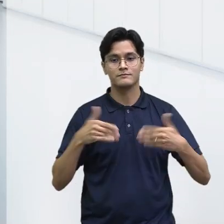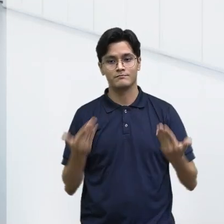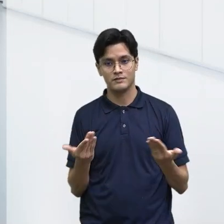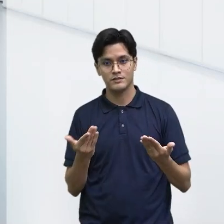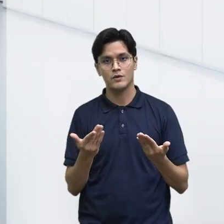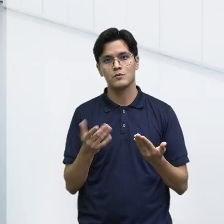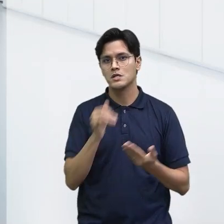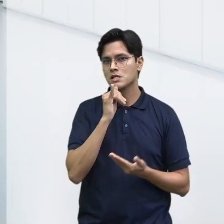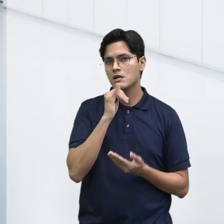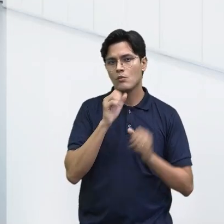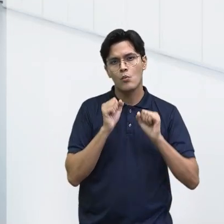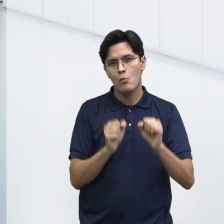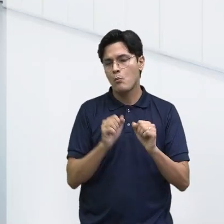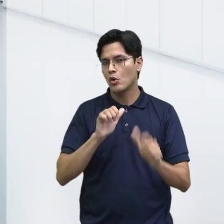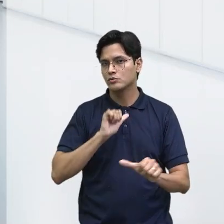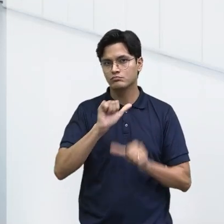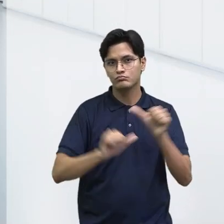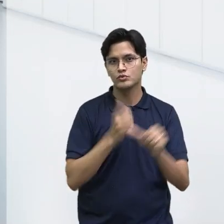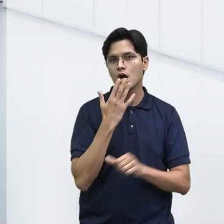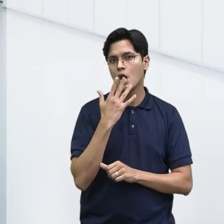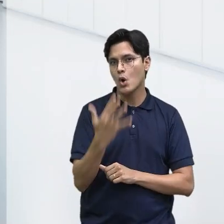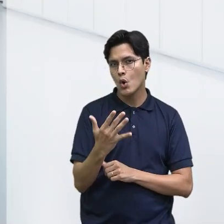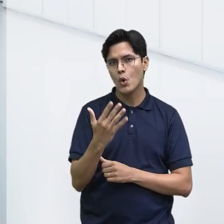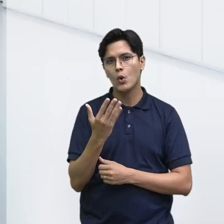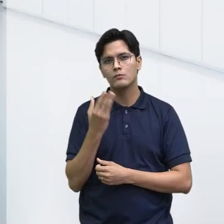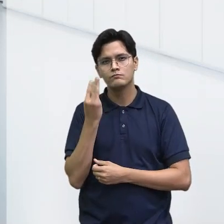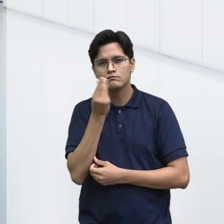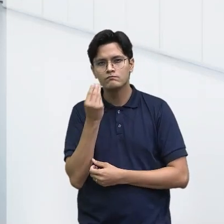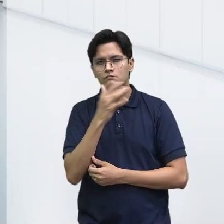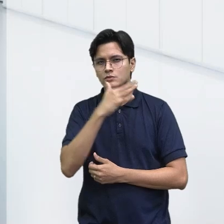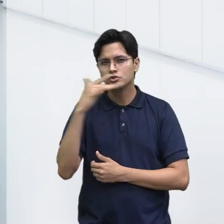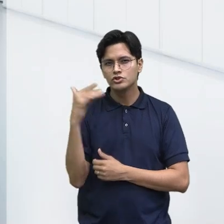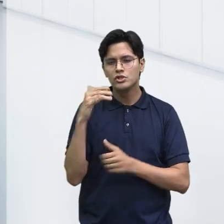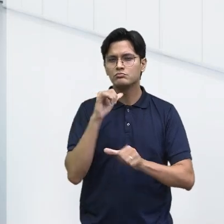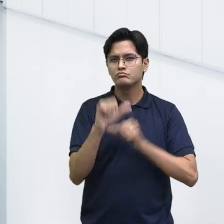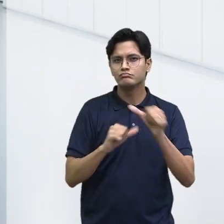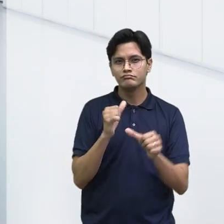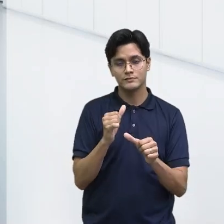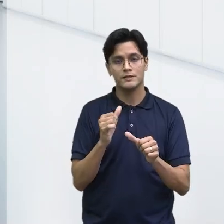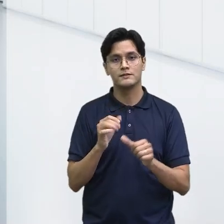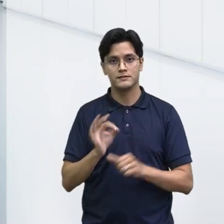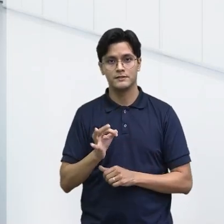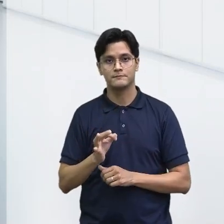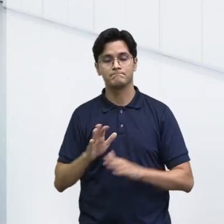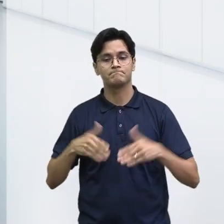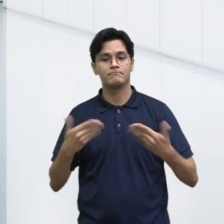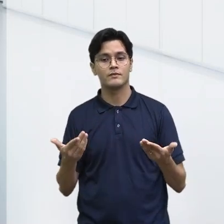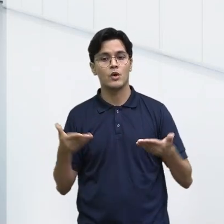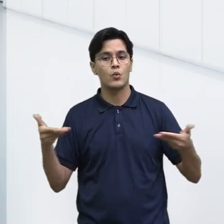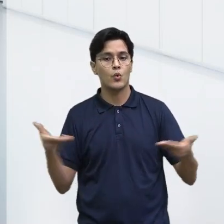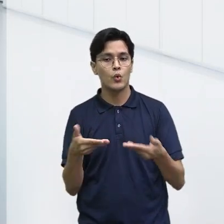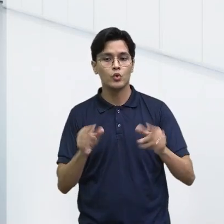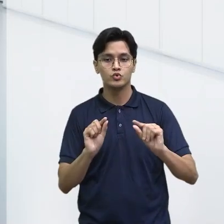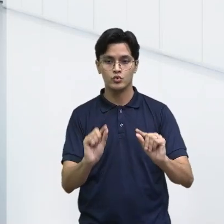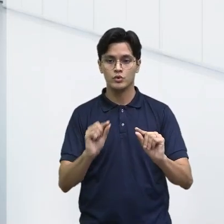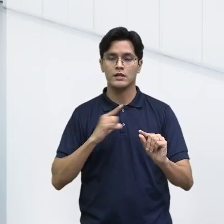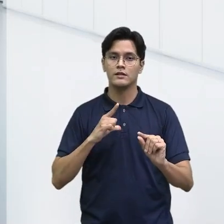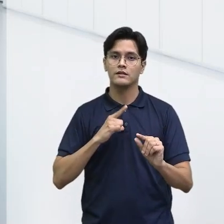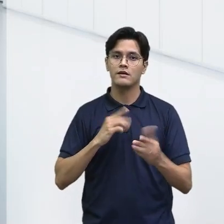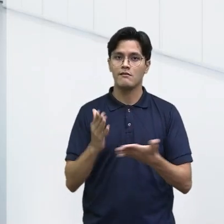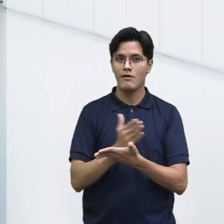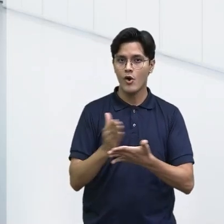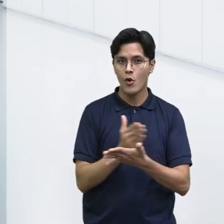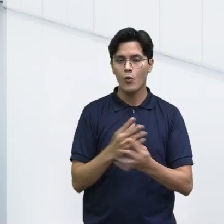na cor, no odor, no sabor, na textura dos alimentos. Então, hoje nós temos algumas